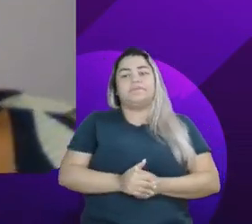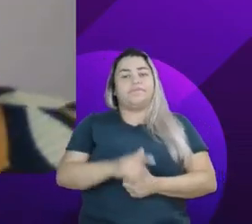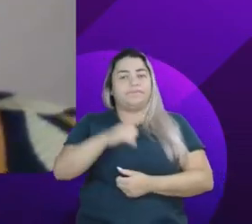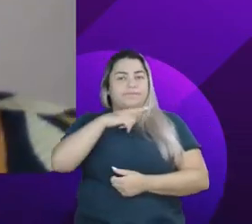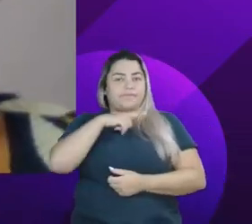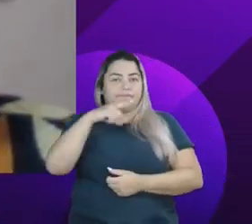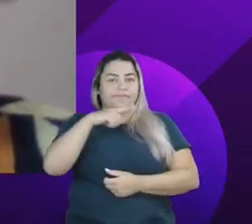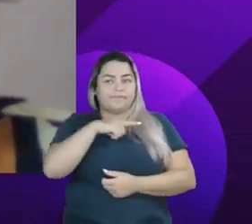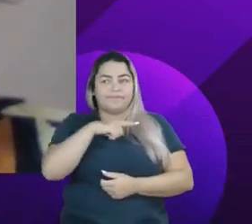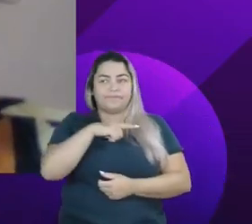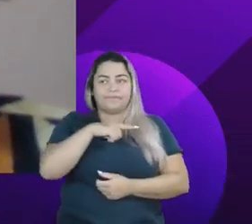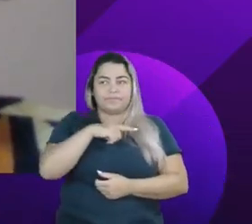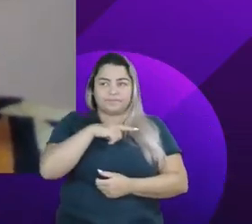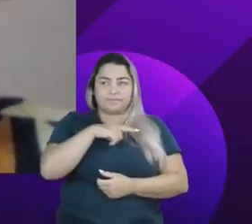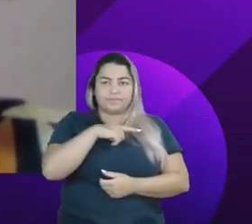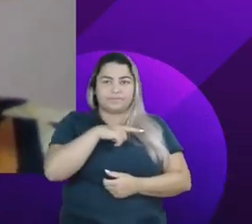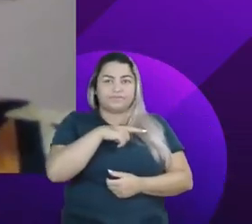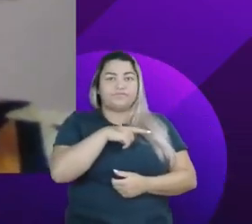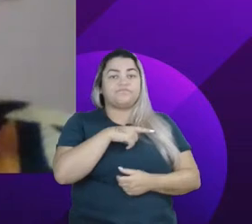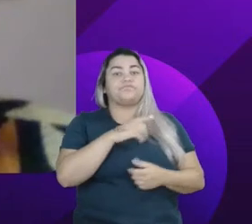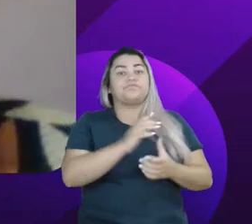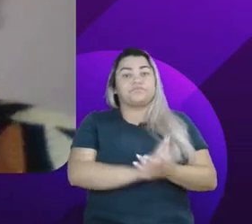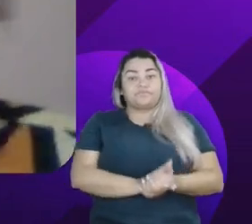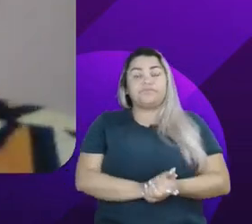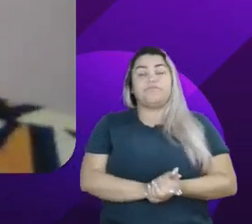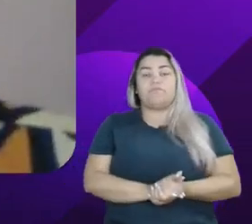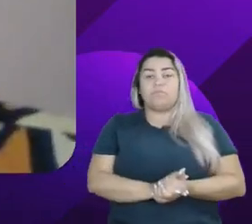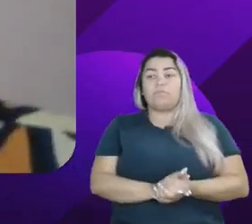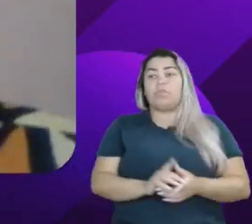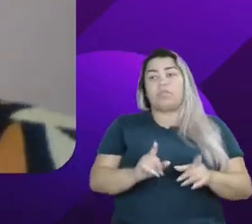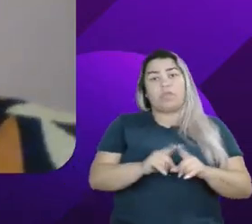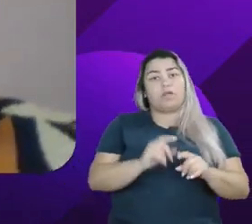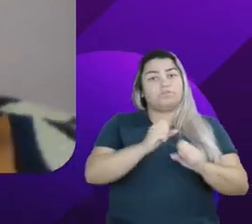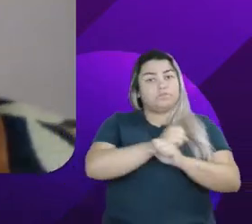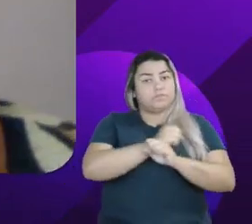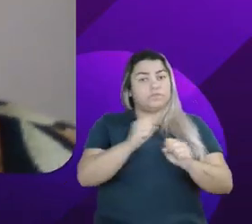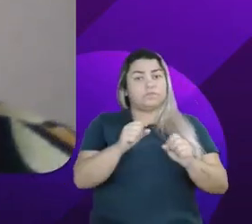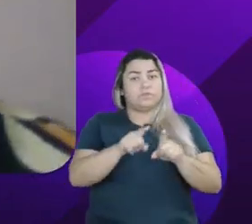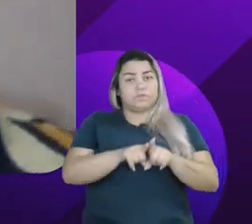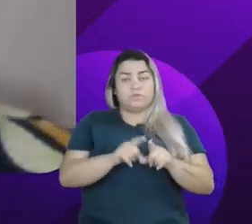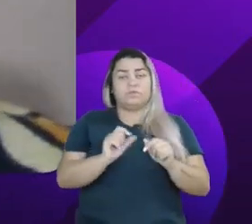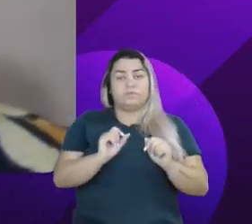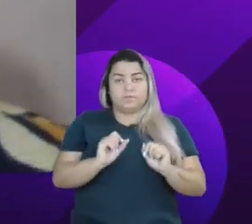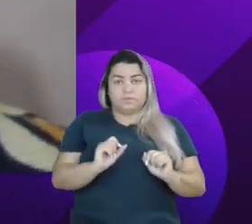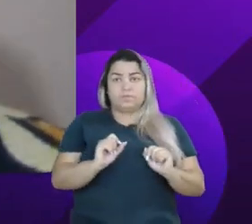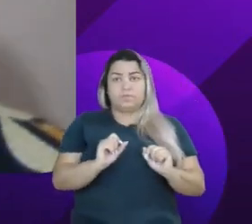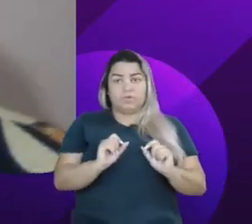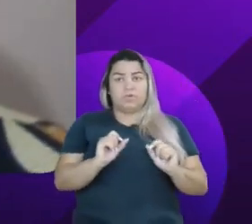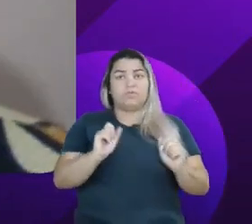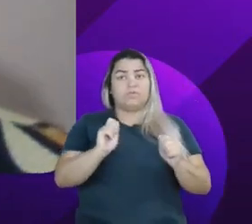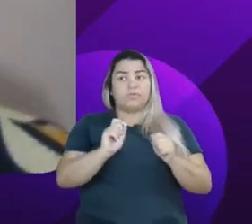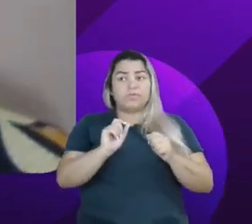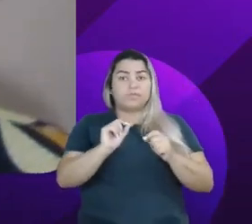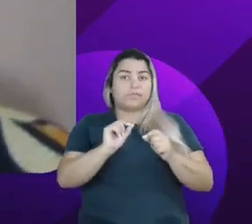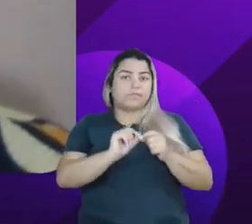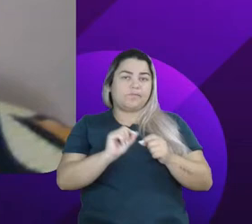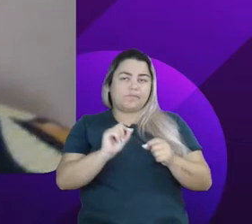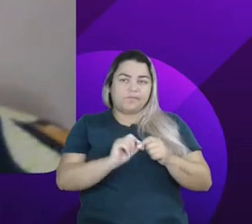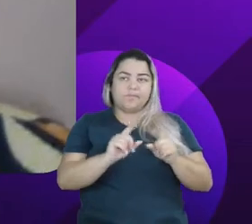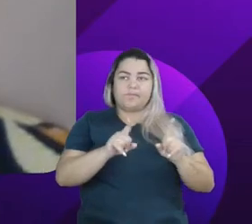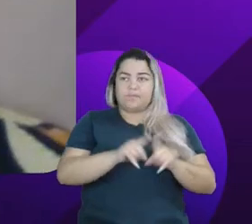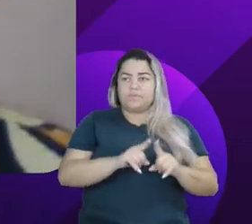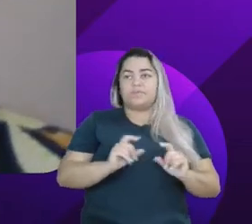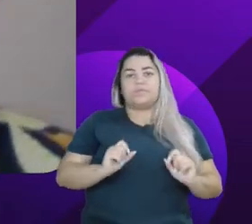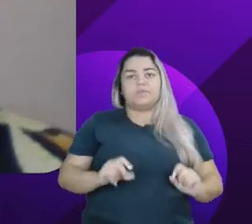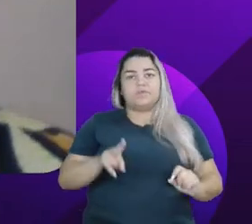ter essa condição como deveria. Então, são muitas as questões que vão norteando